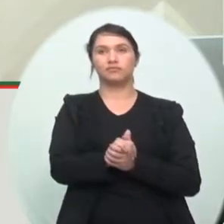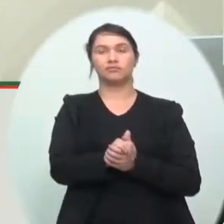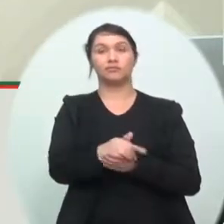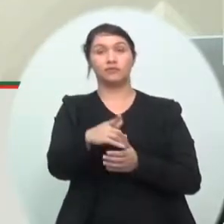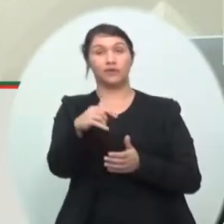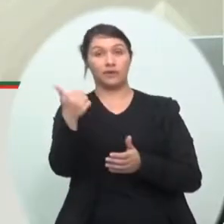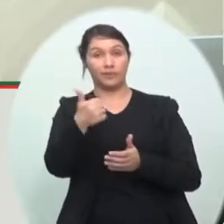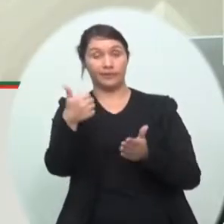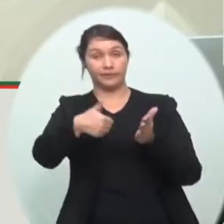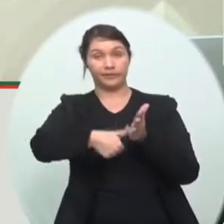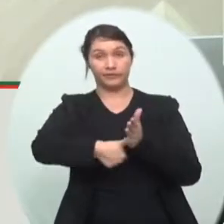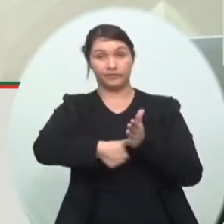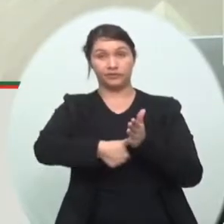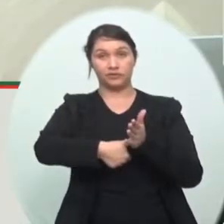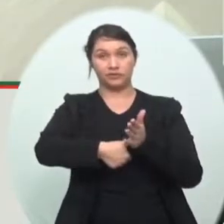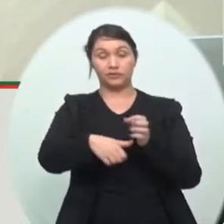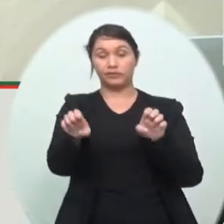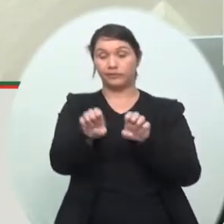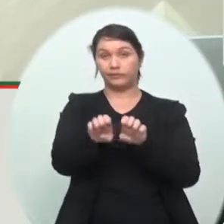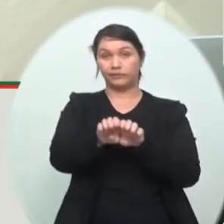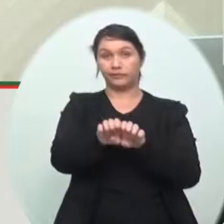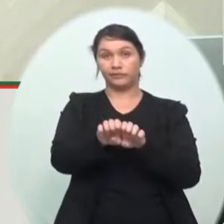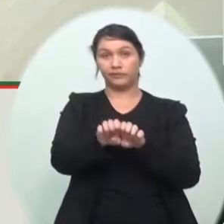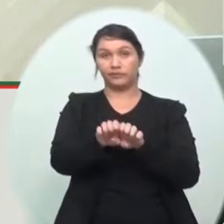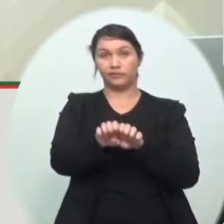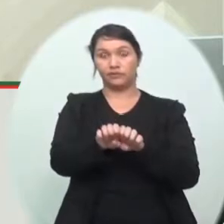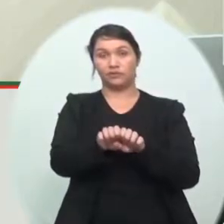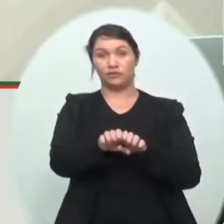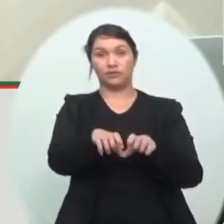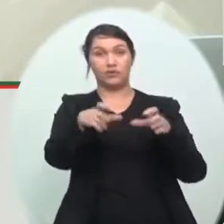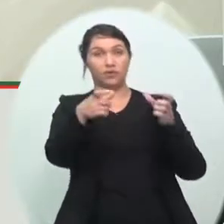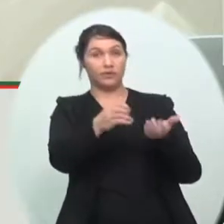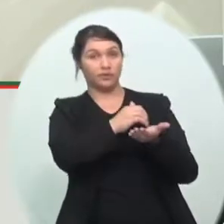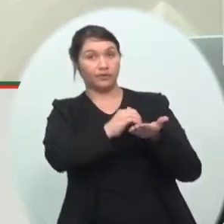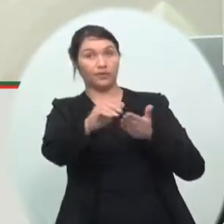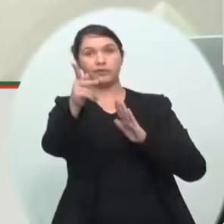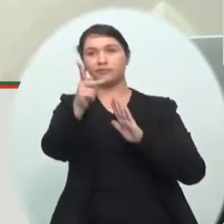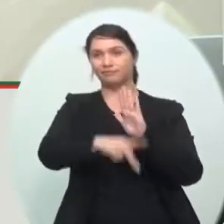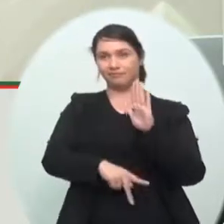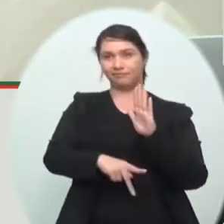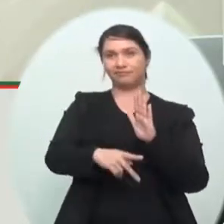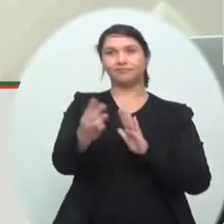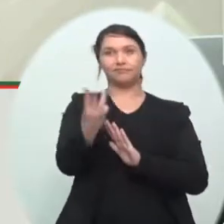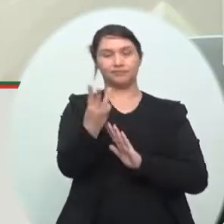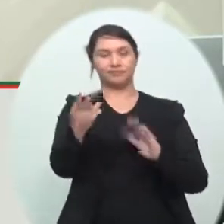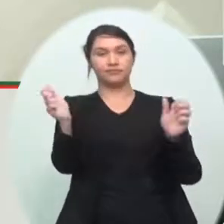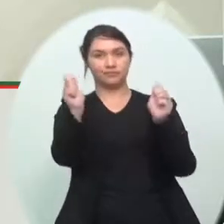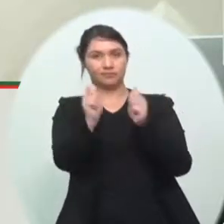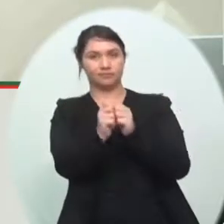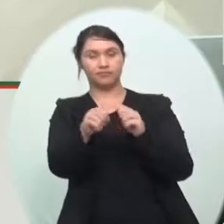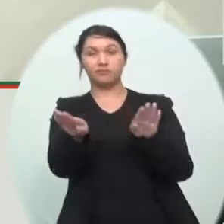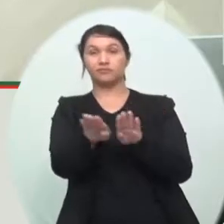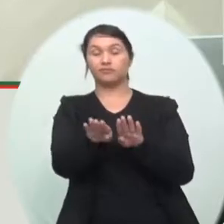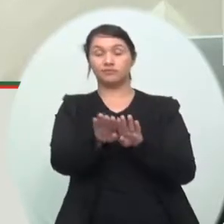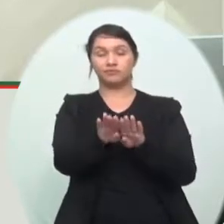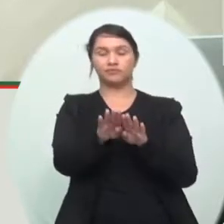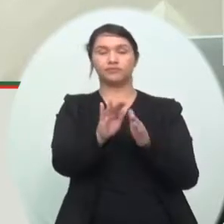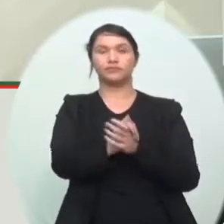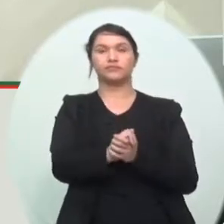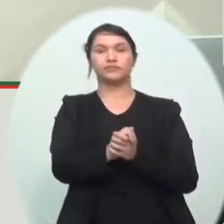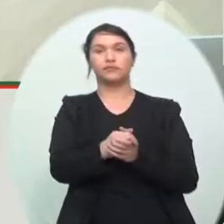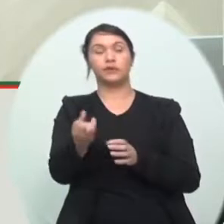Identidade, estrutura de governança e escritório de projetos. Tá? Outro ponto que se